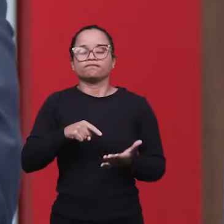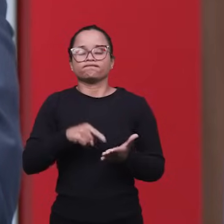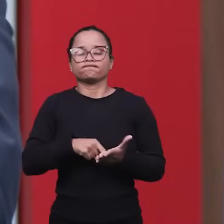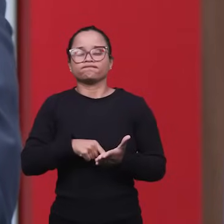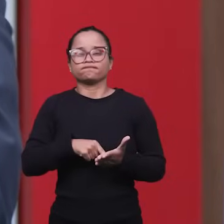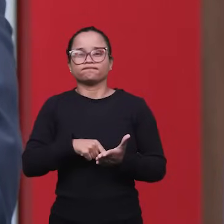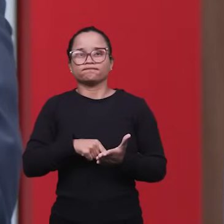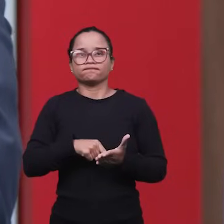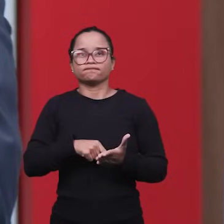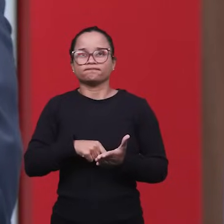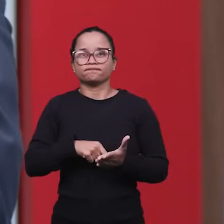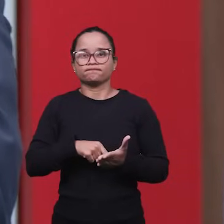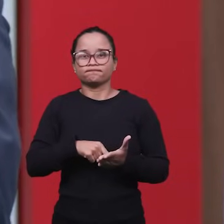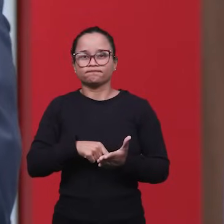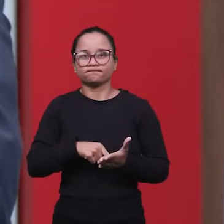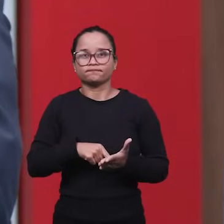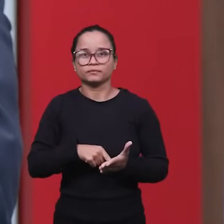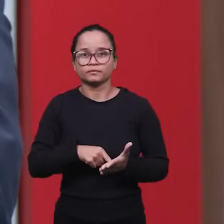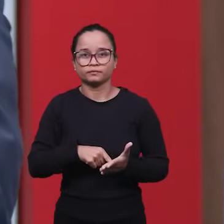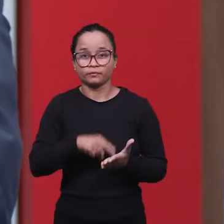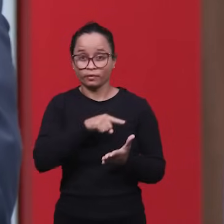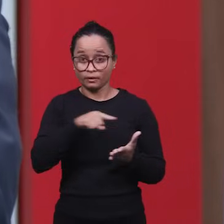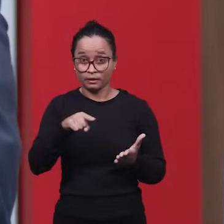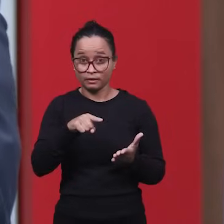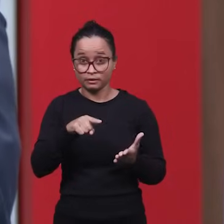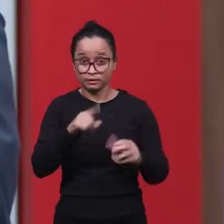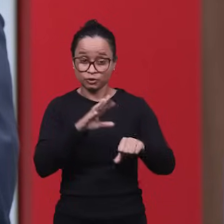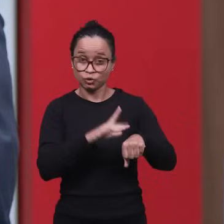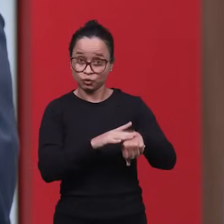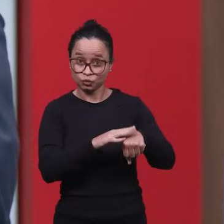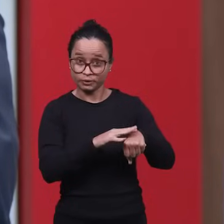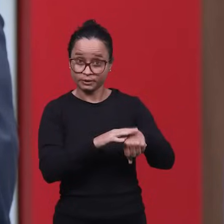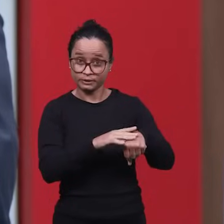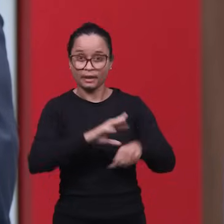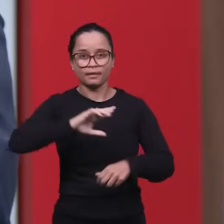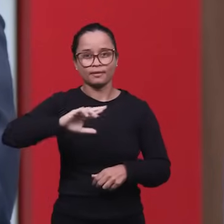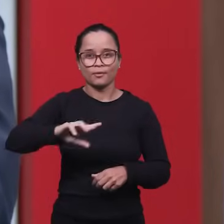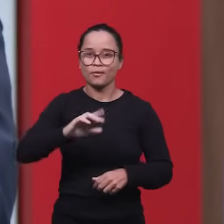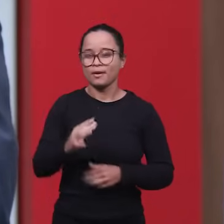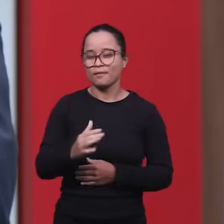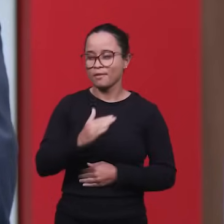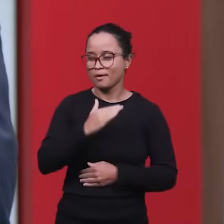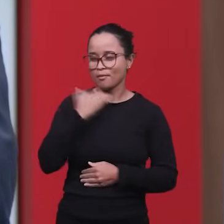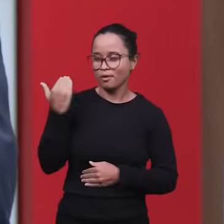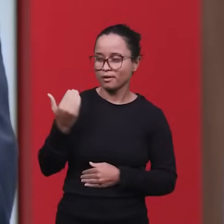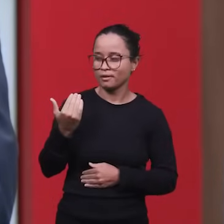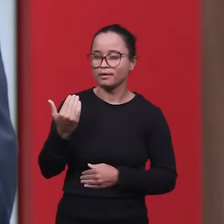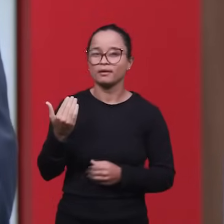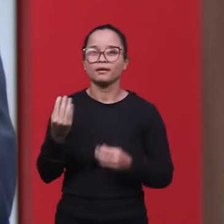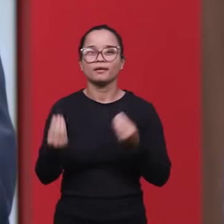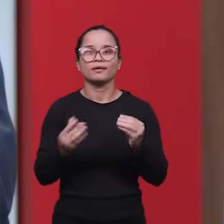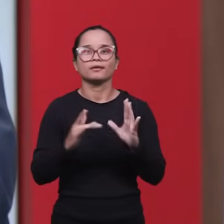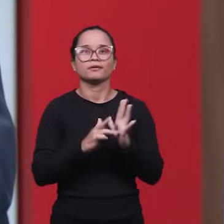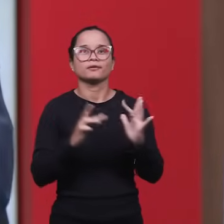colocou a mão ali e essa enfermidade não é para a morte, é como se Jesus